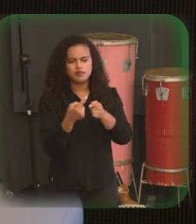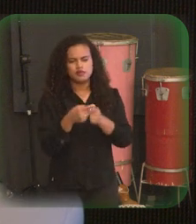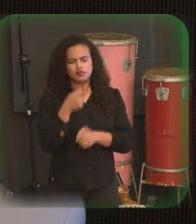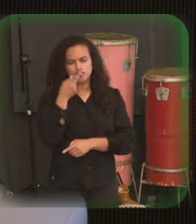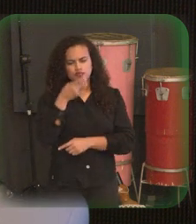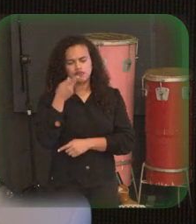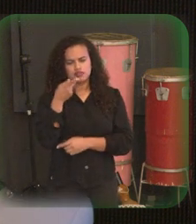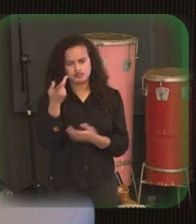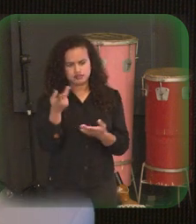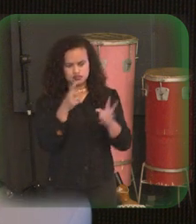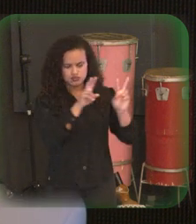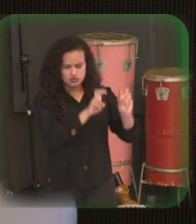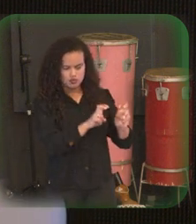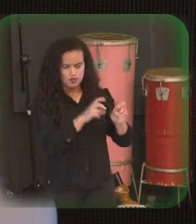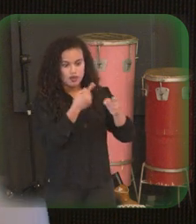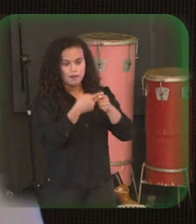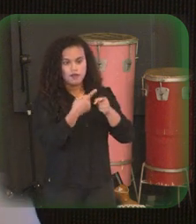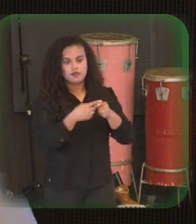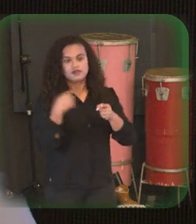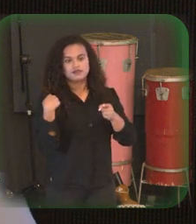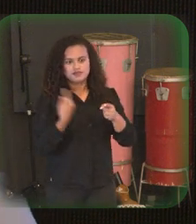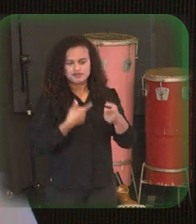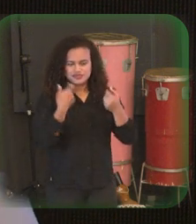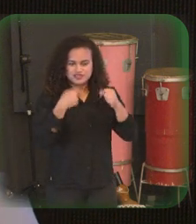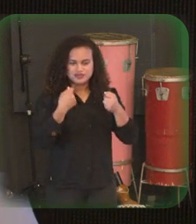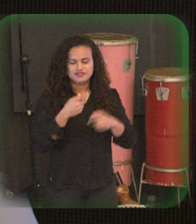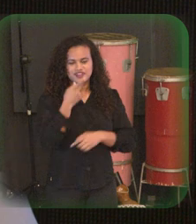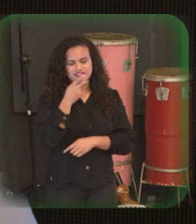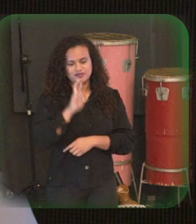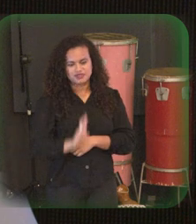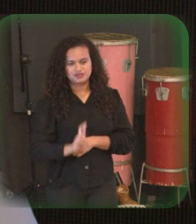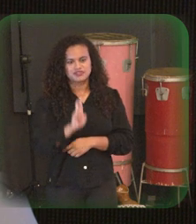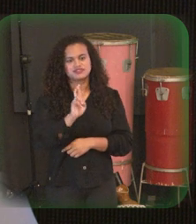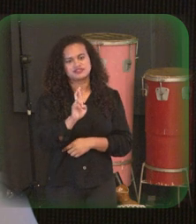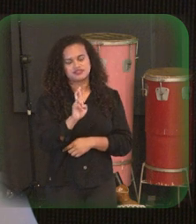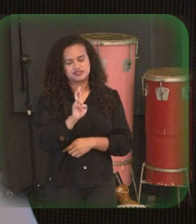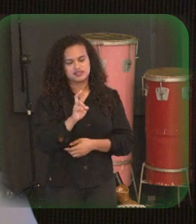disso? Porque a gente precisa falar de representatividade.